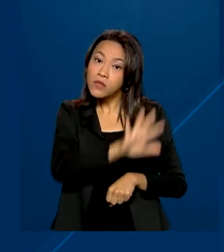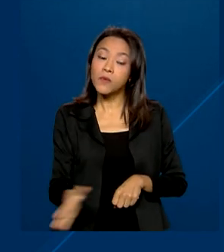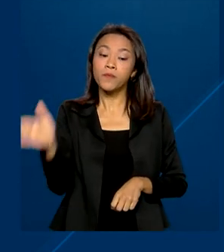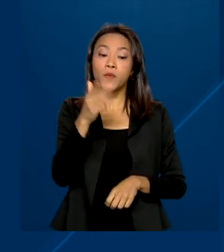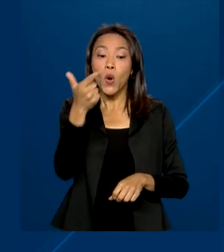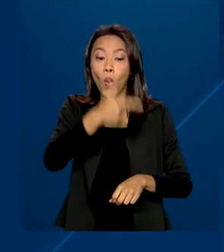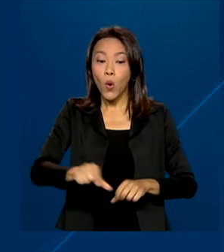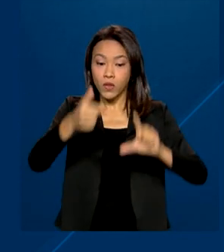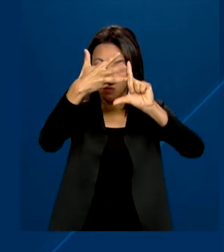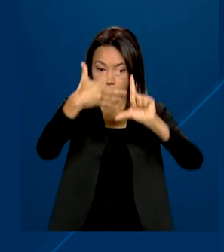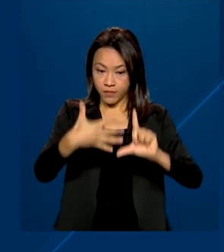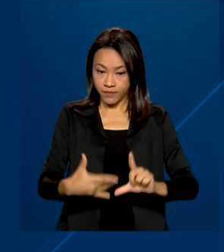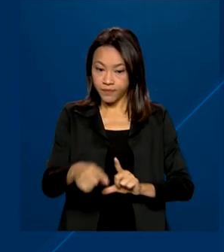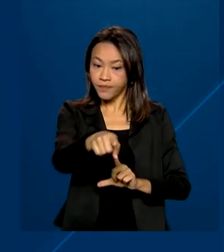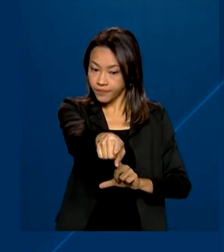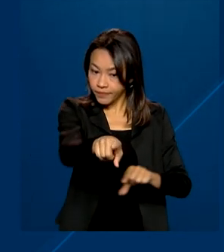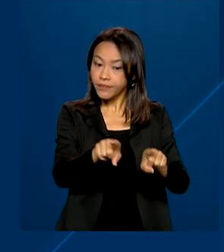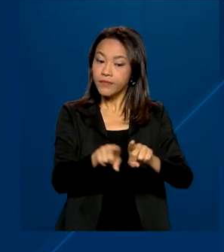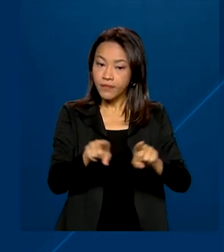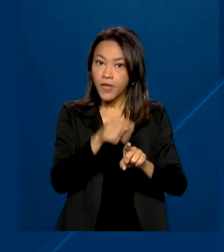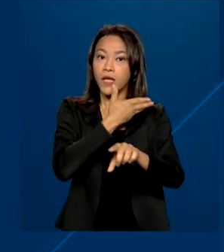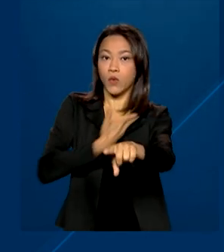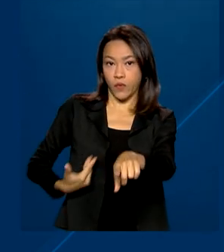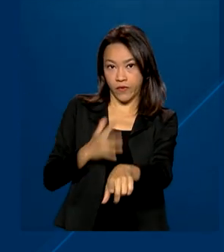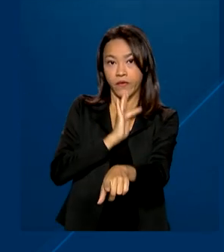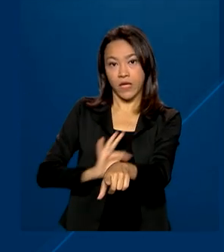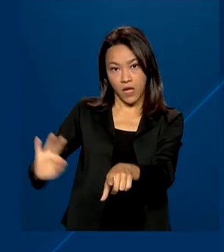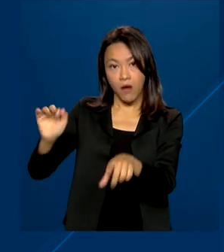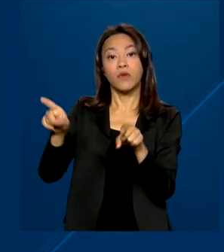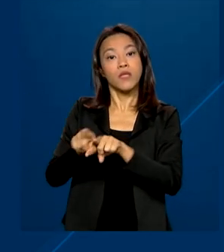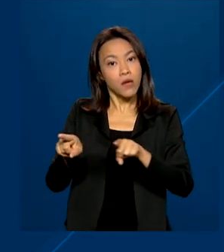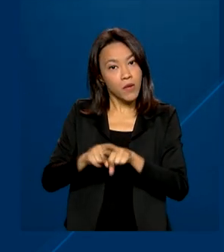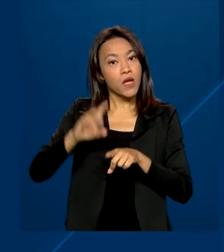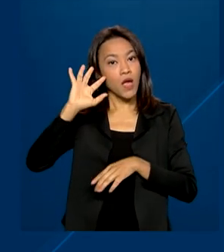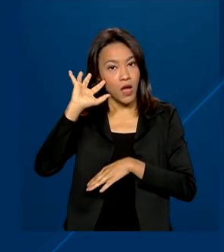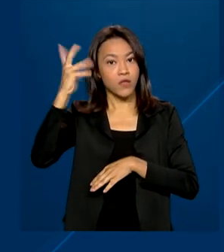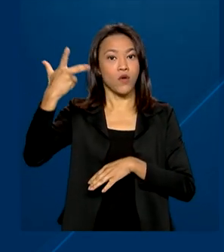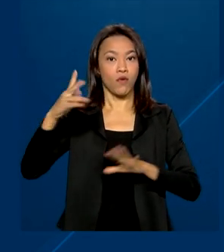consumidor.gov.br, do governo federal, que também faz essa mediação.